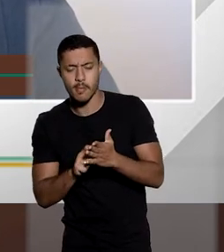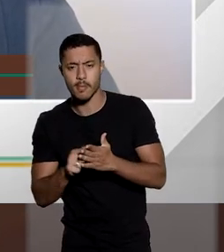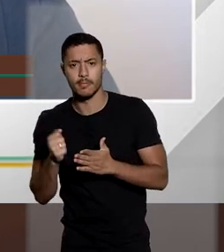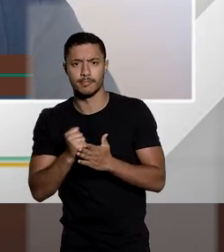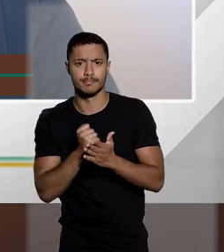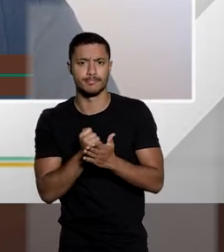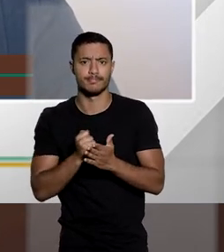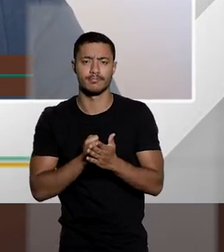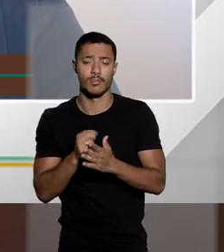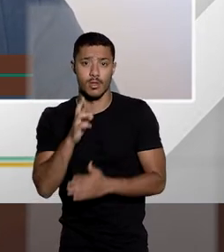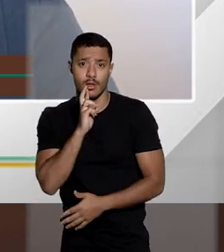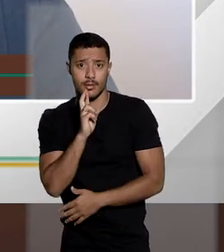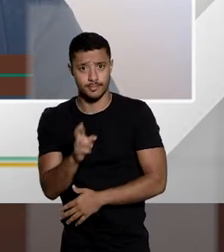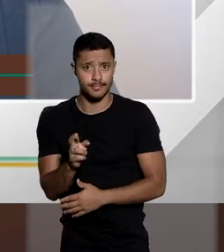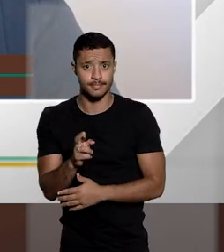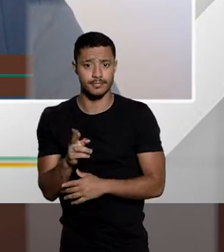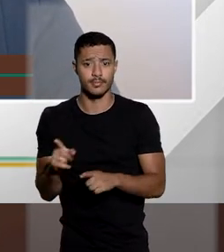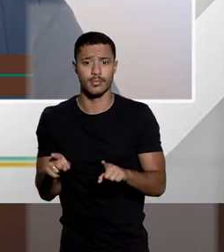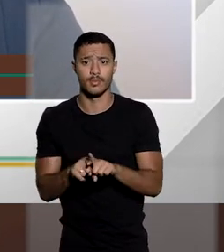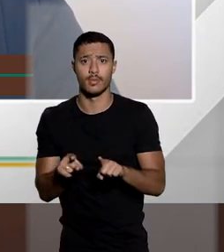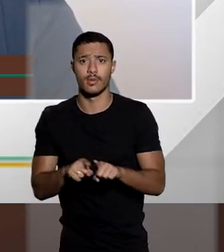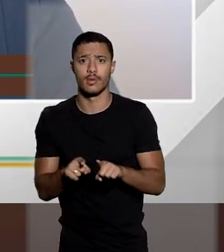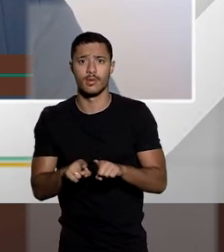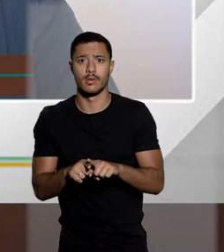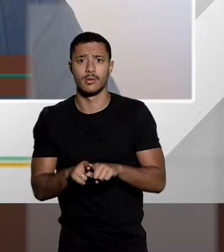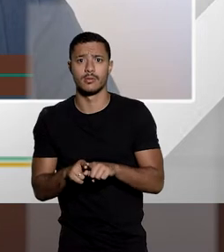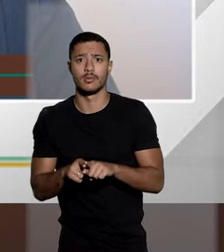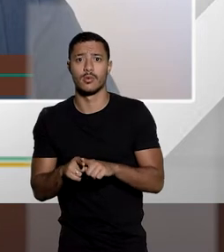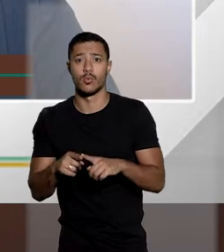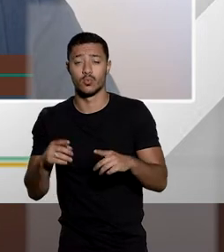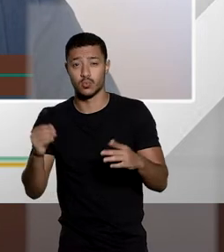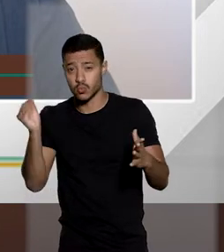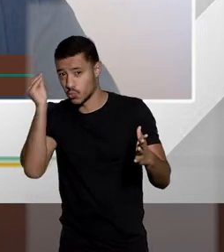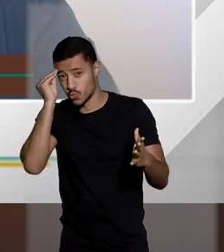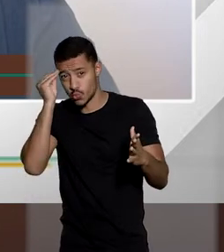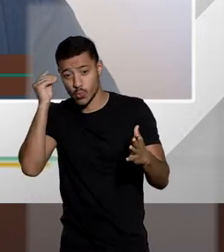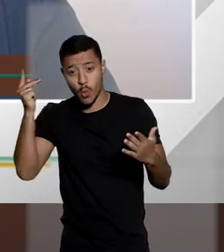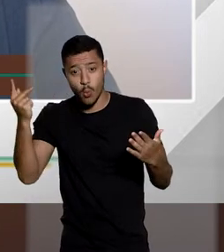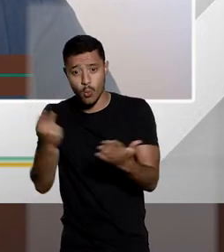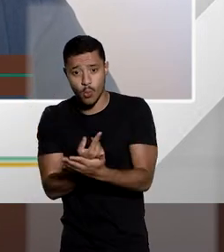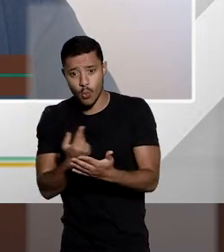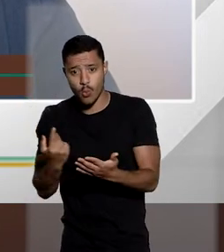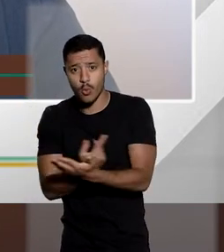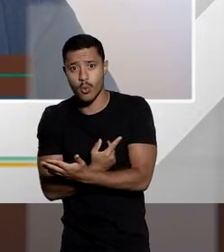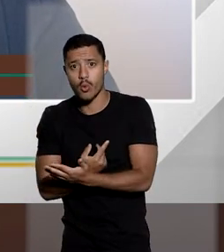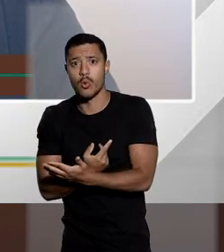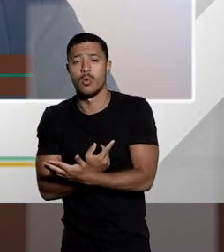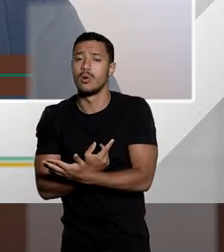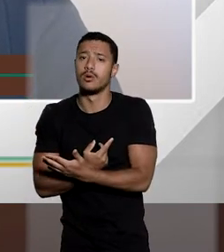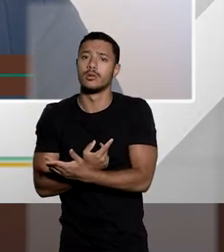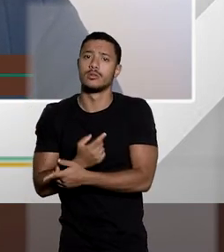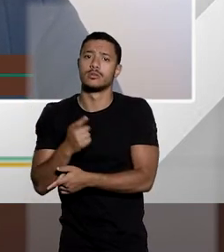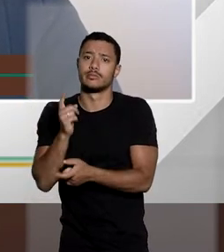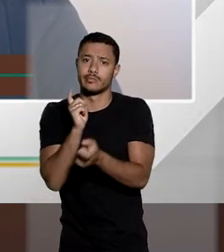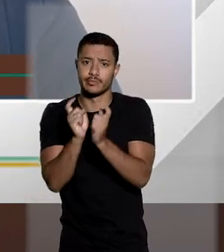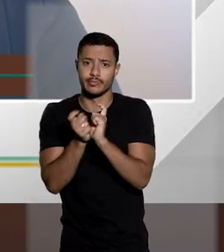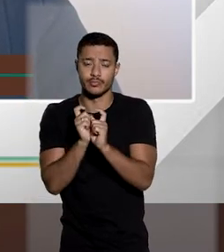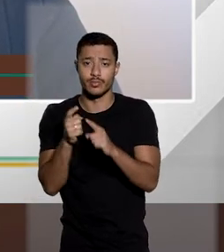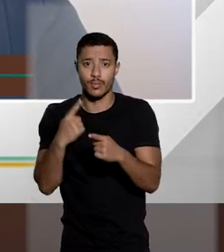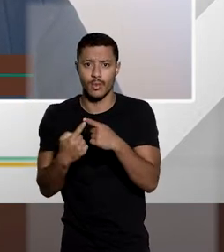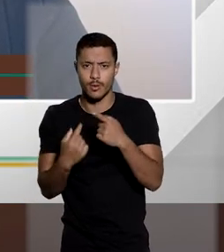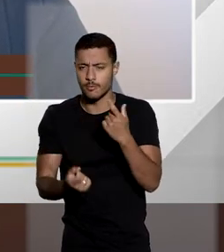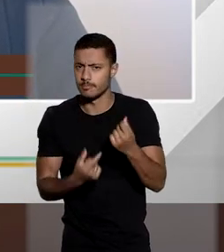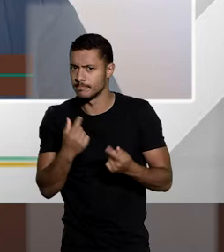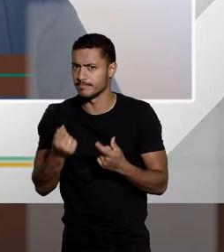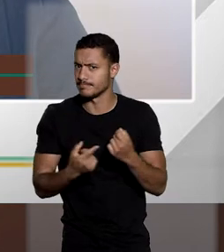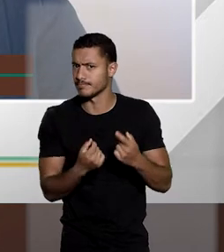contrato. Então, ele vai responder em caso de dolo ou de erro grosseiro, e no caso da improbidade administrativa, porque existem